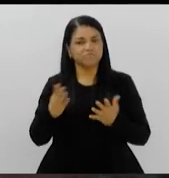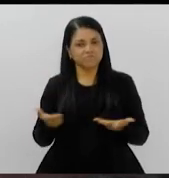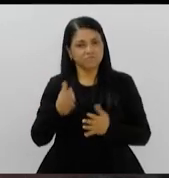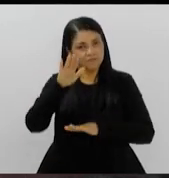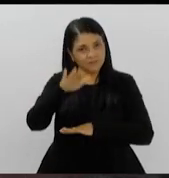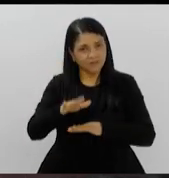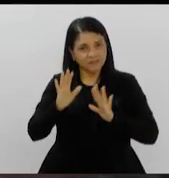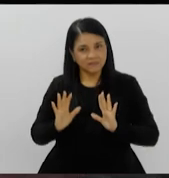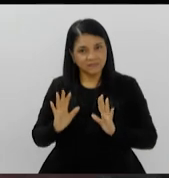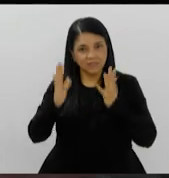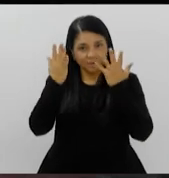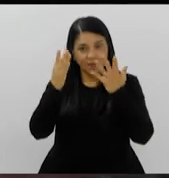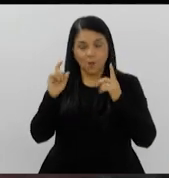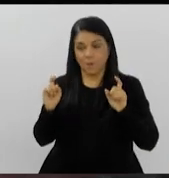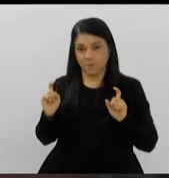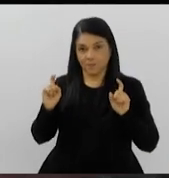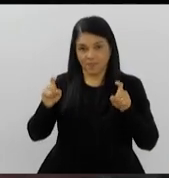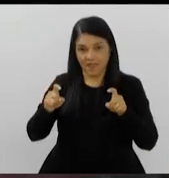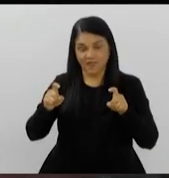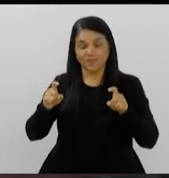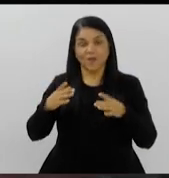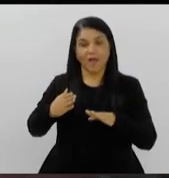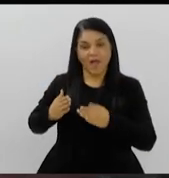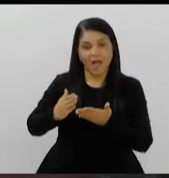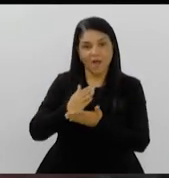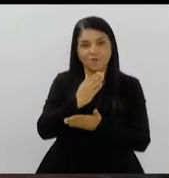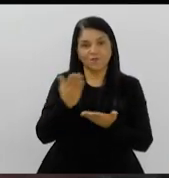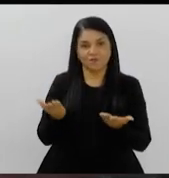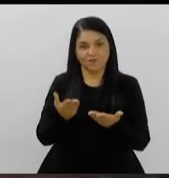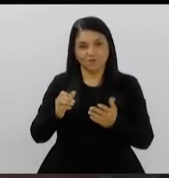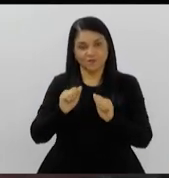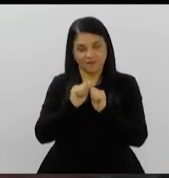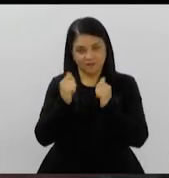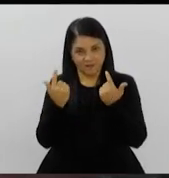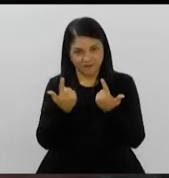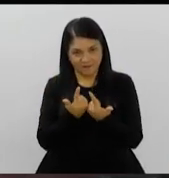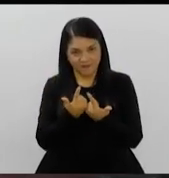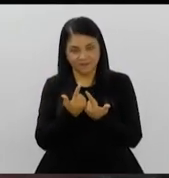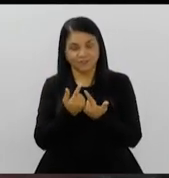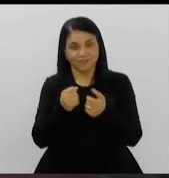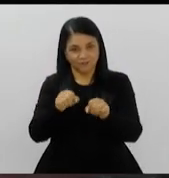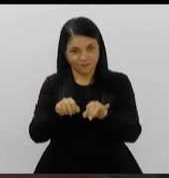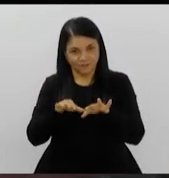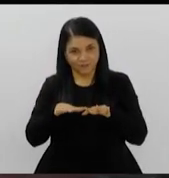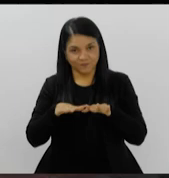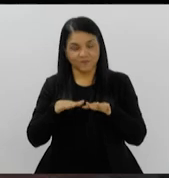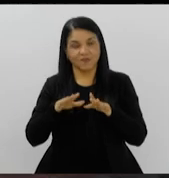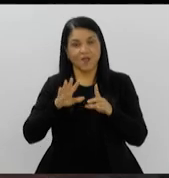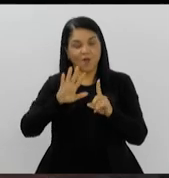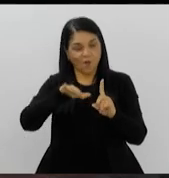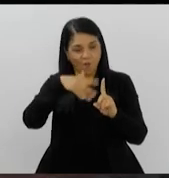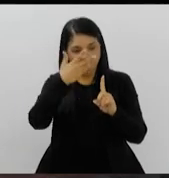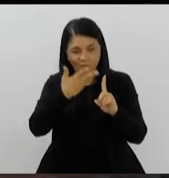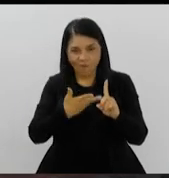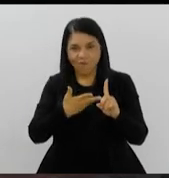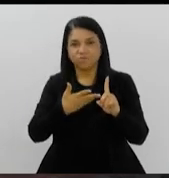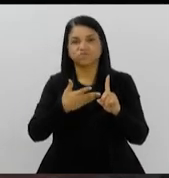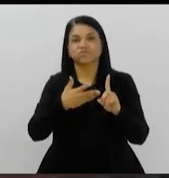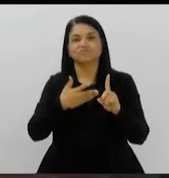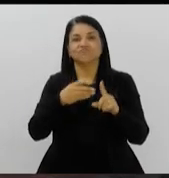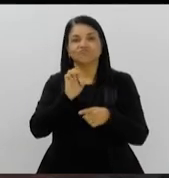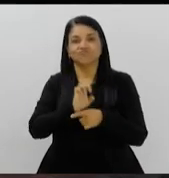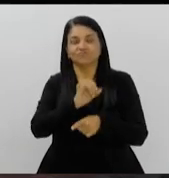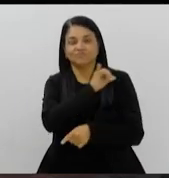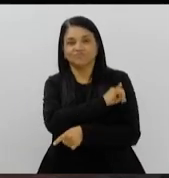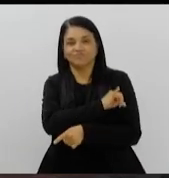nosso mandato aprovou aqui no plenário da Assembleia Legislativa a maior honraria do Estado do Rio de